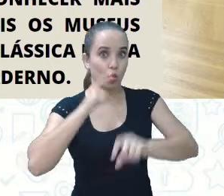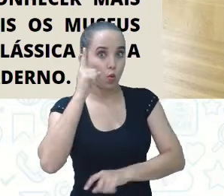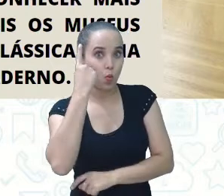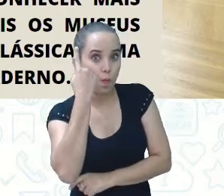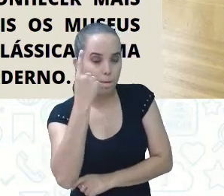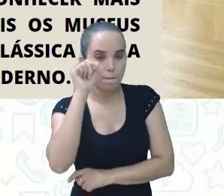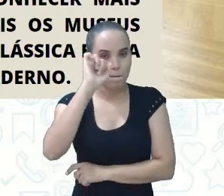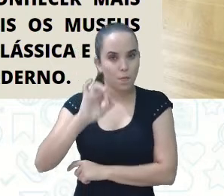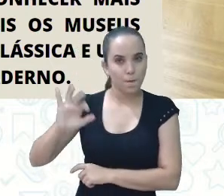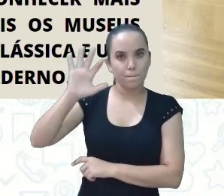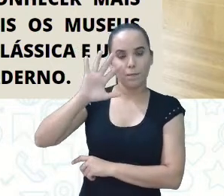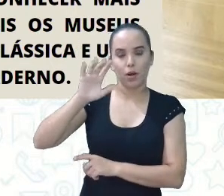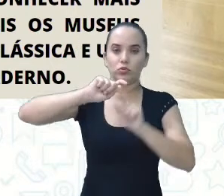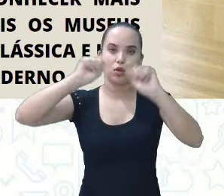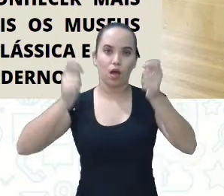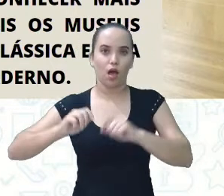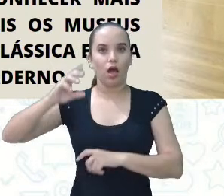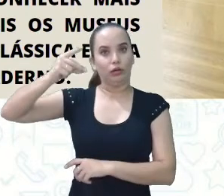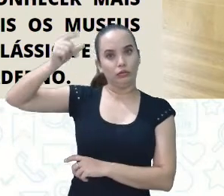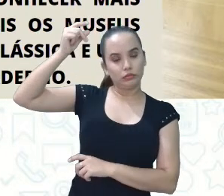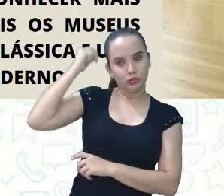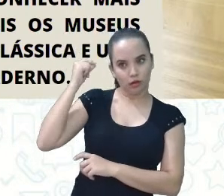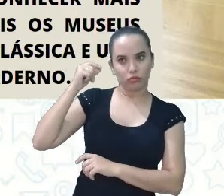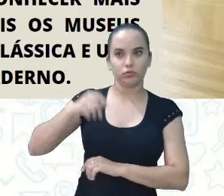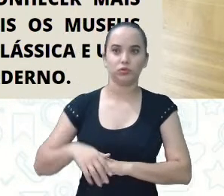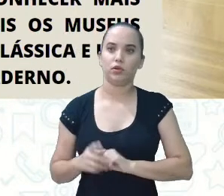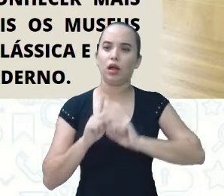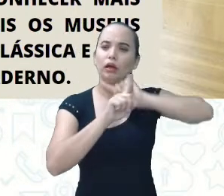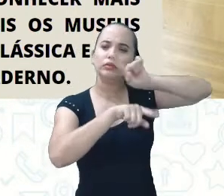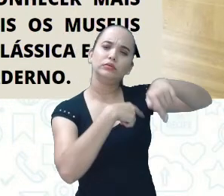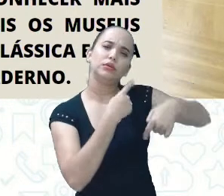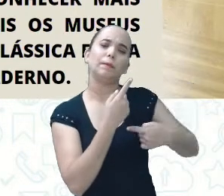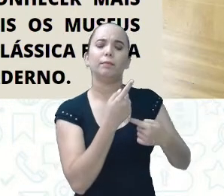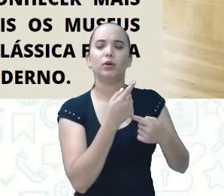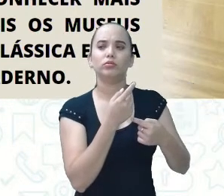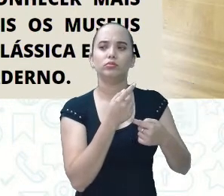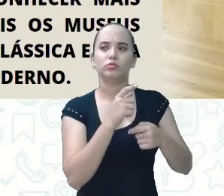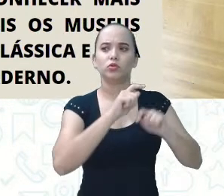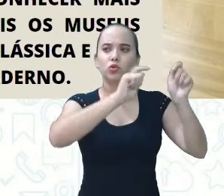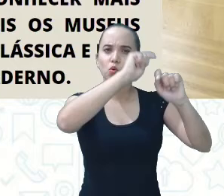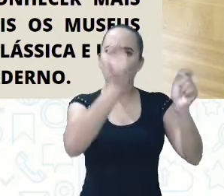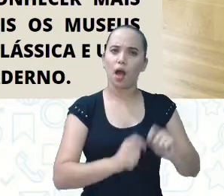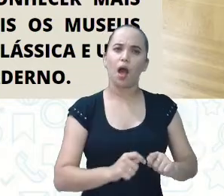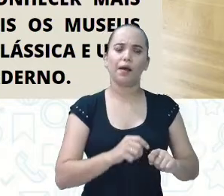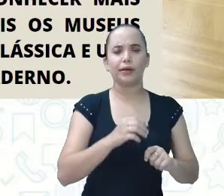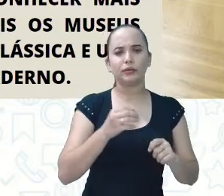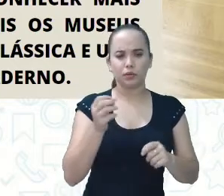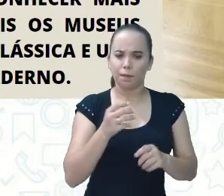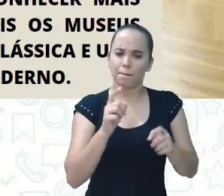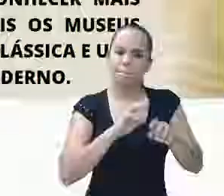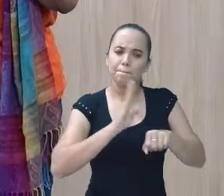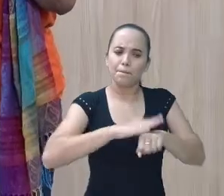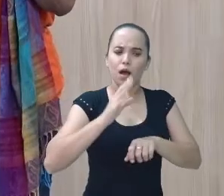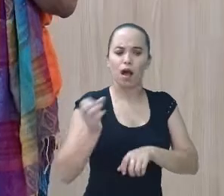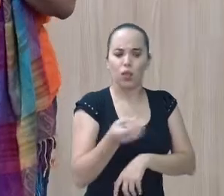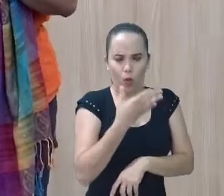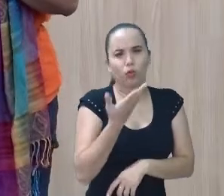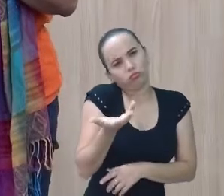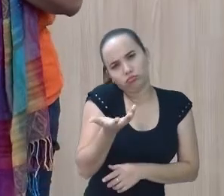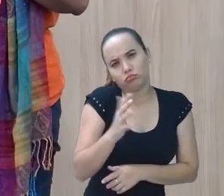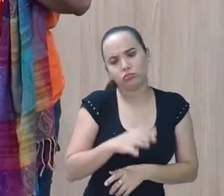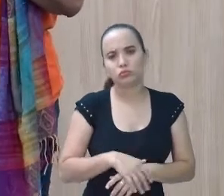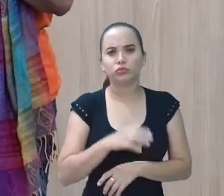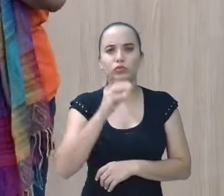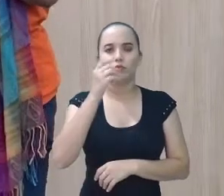clássica e depois você escolhe uma da contemporaneidade que você